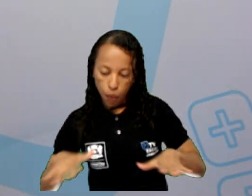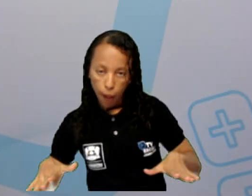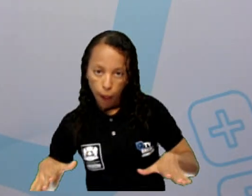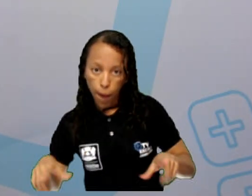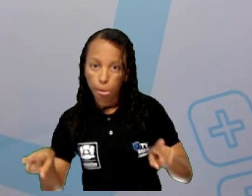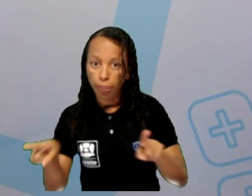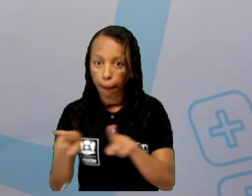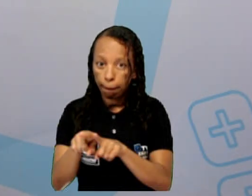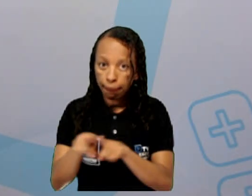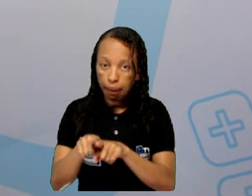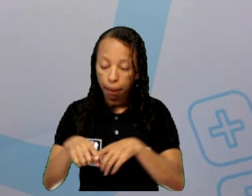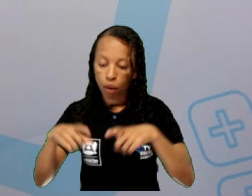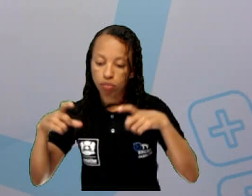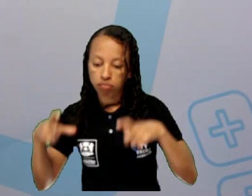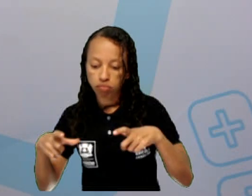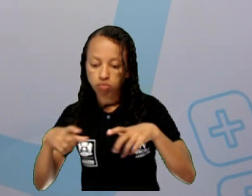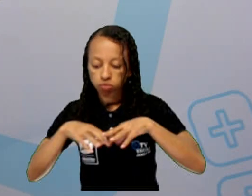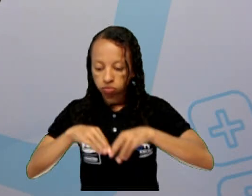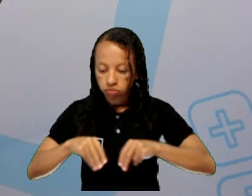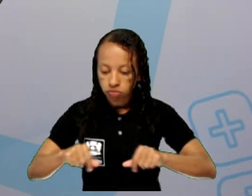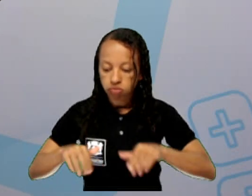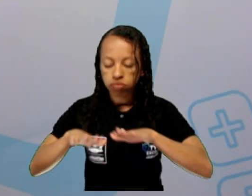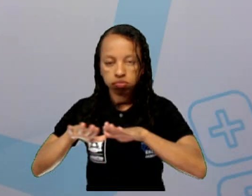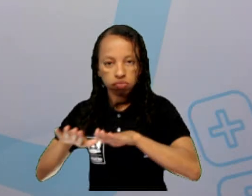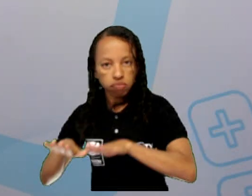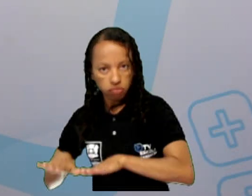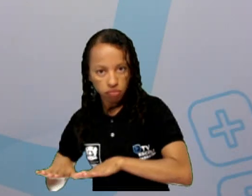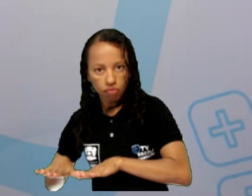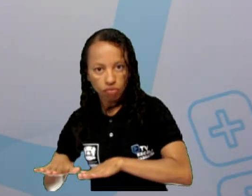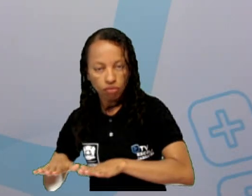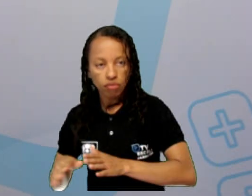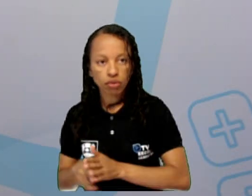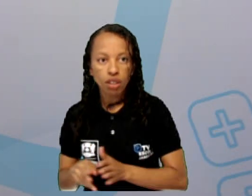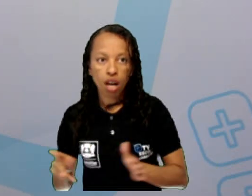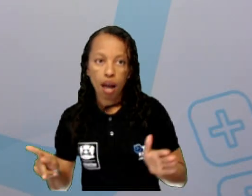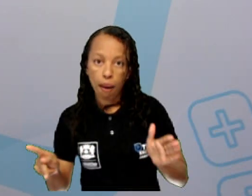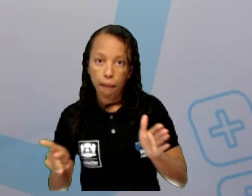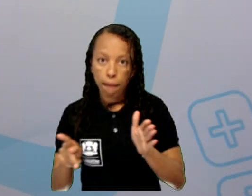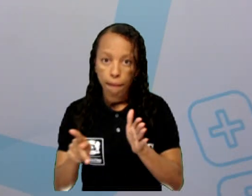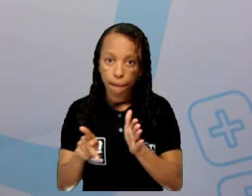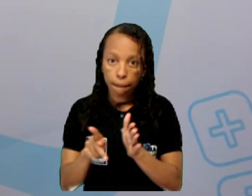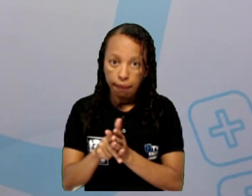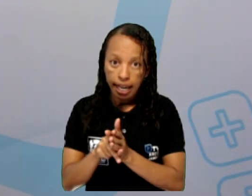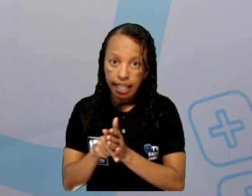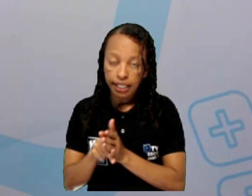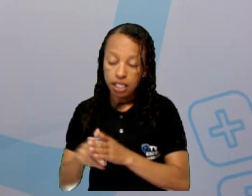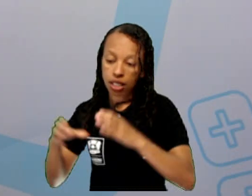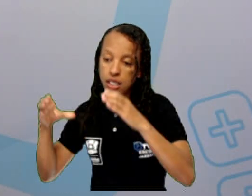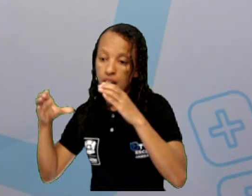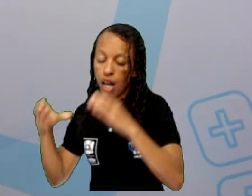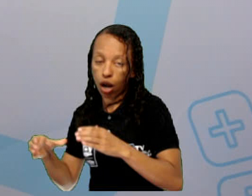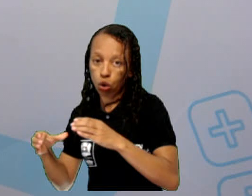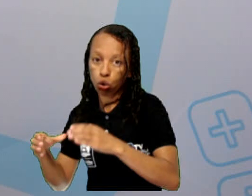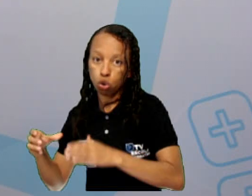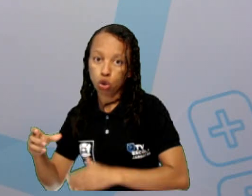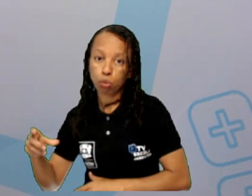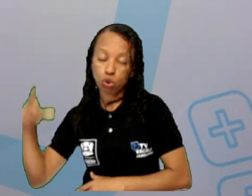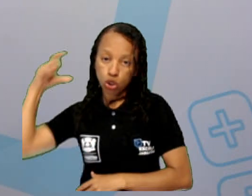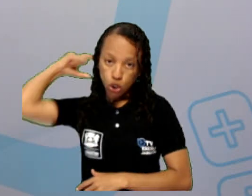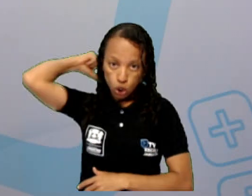ambientes terrestres. E fazem parte do grupo dos invertebrados também outros seres,